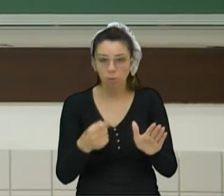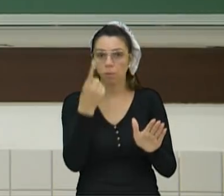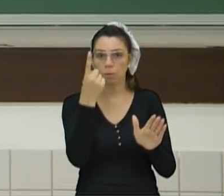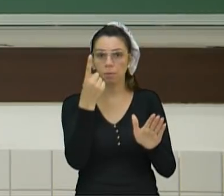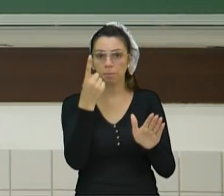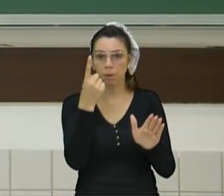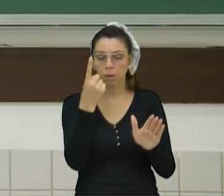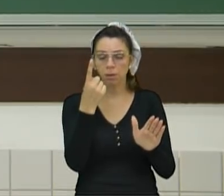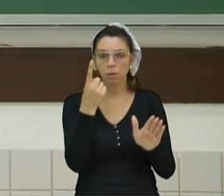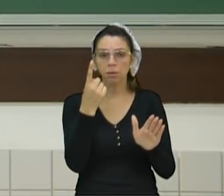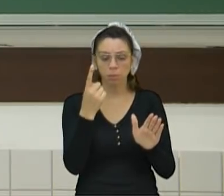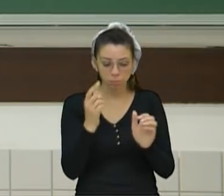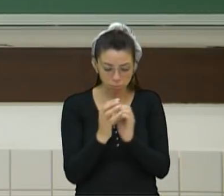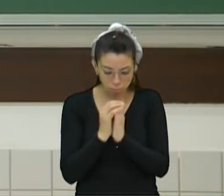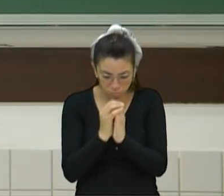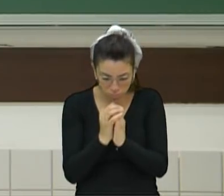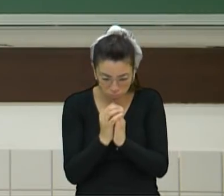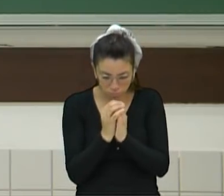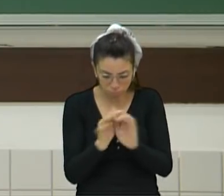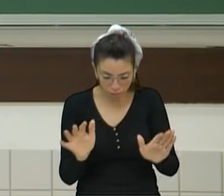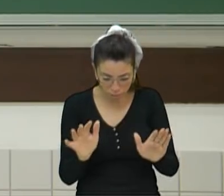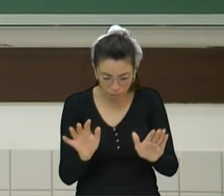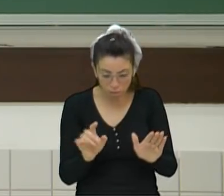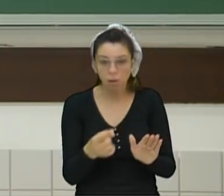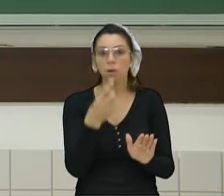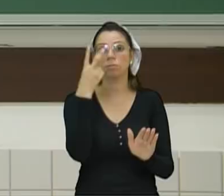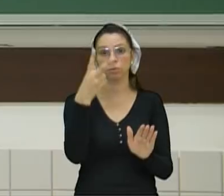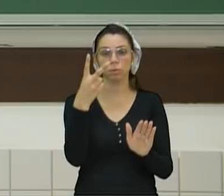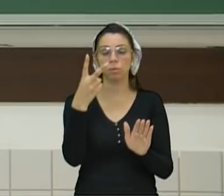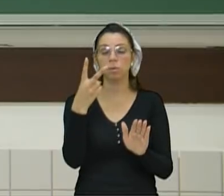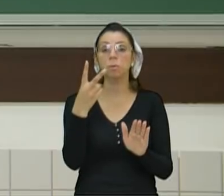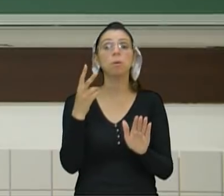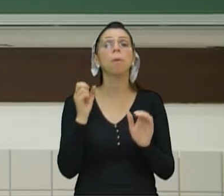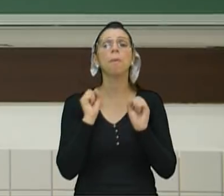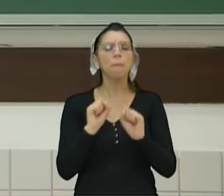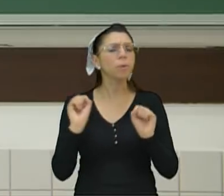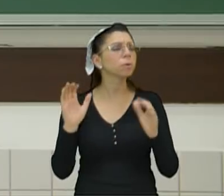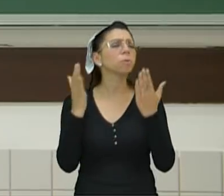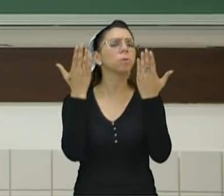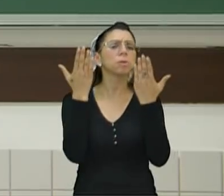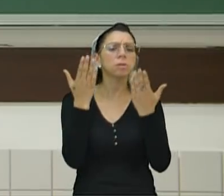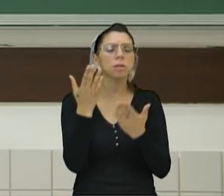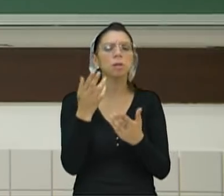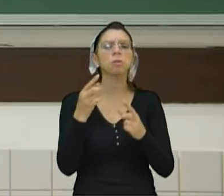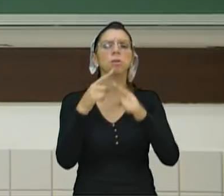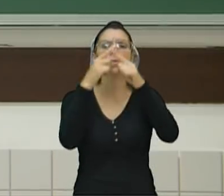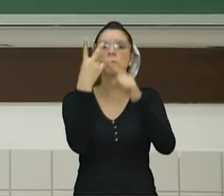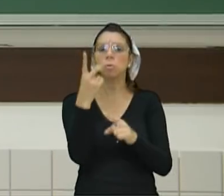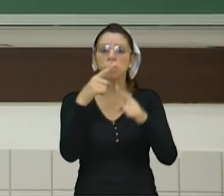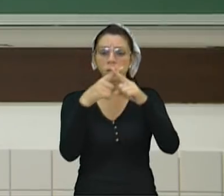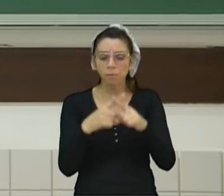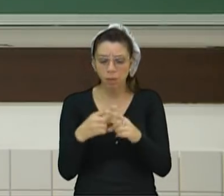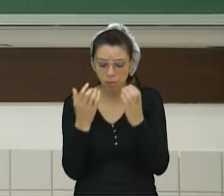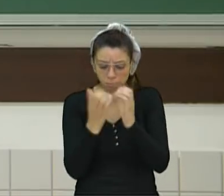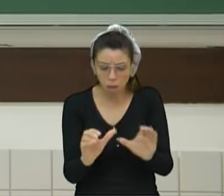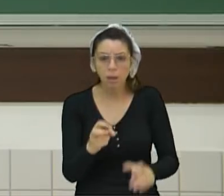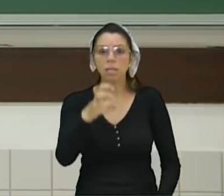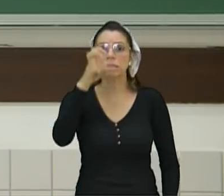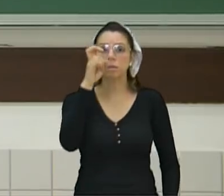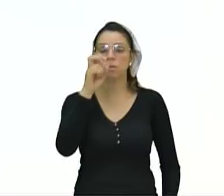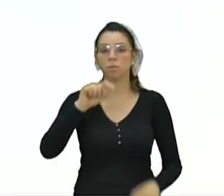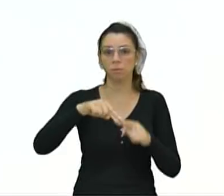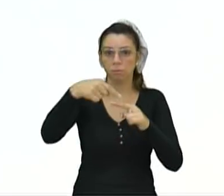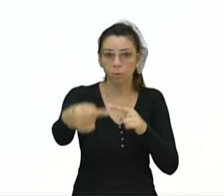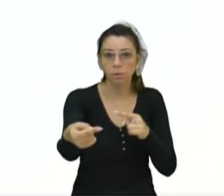Qual que é a probabilidade de cair o 5 e depois o 5 também? Então, a professora vai dar um tempinho para vocês pensarem e eu já volto com a